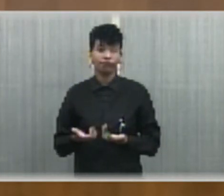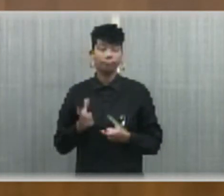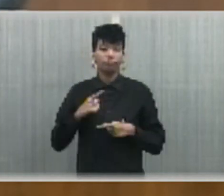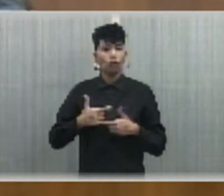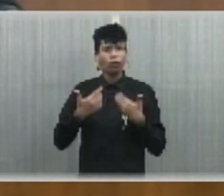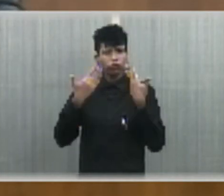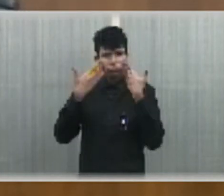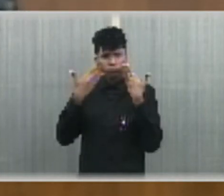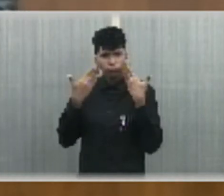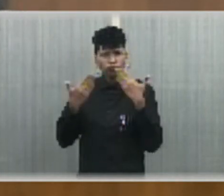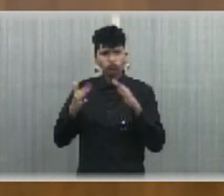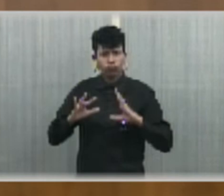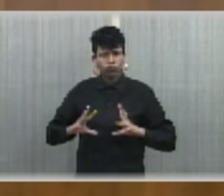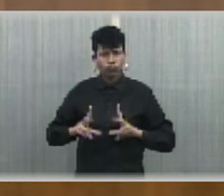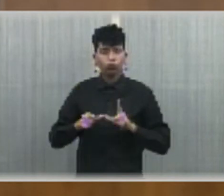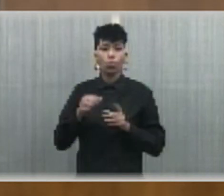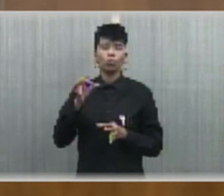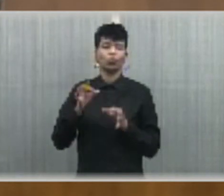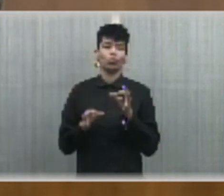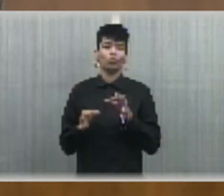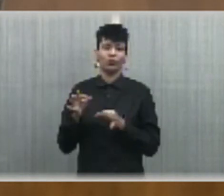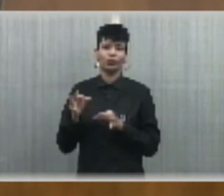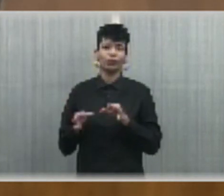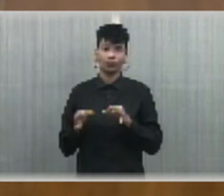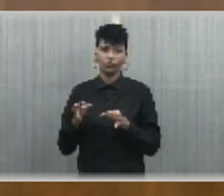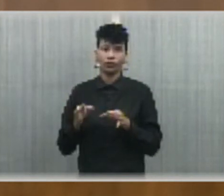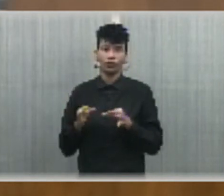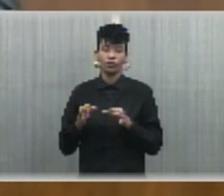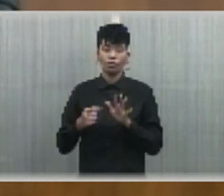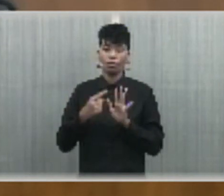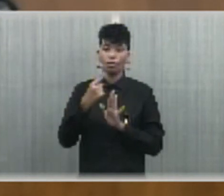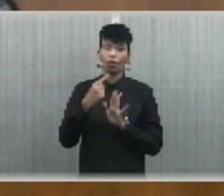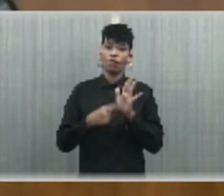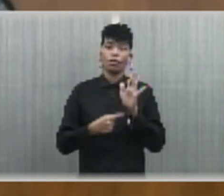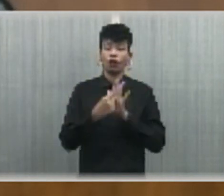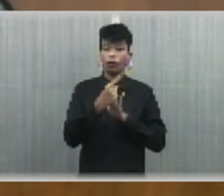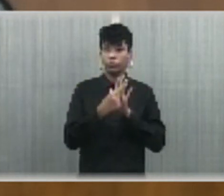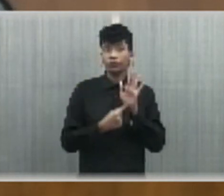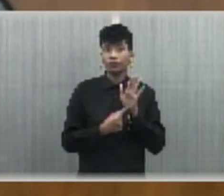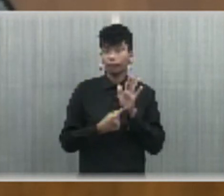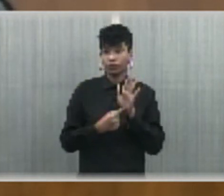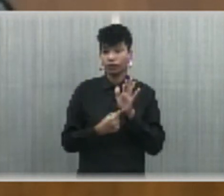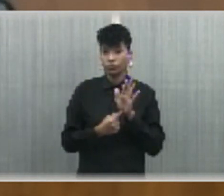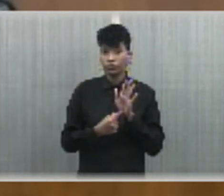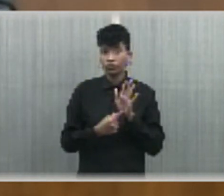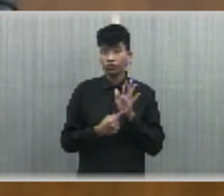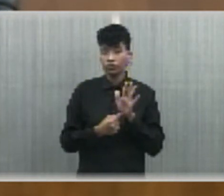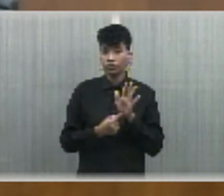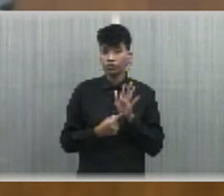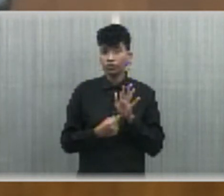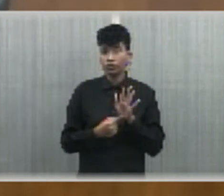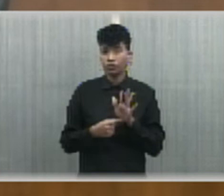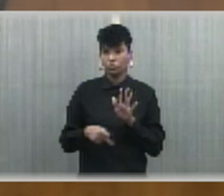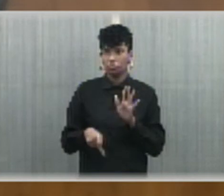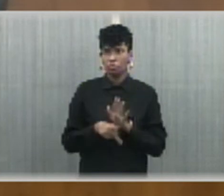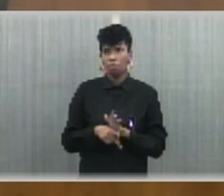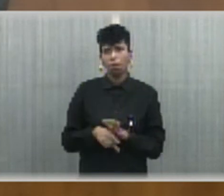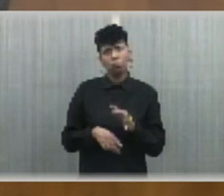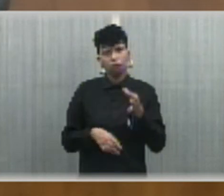tudo isso, a Justiça Federal suspendeu este programa de maneira